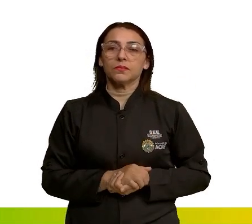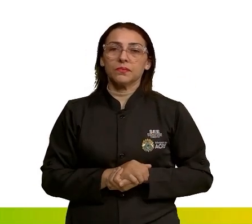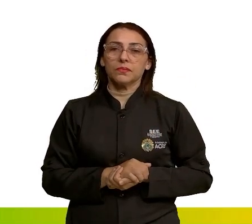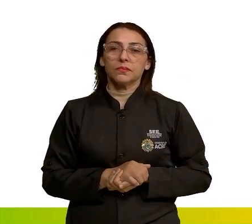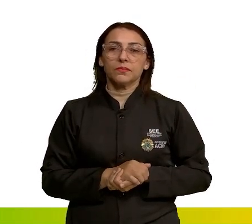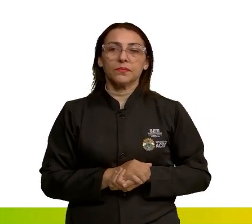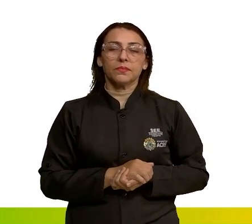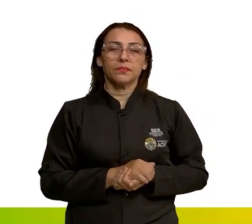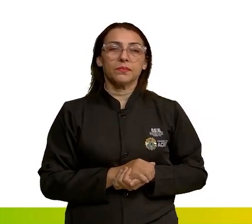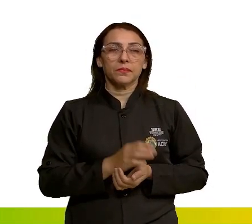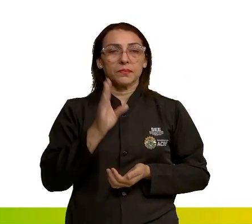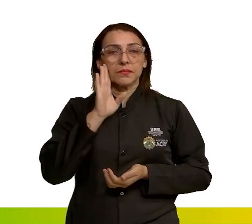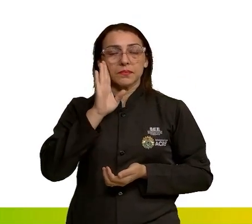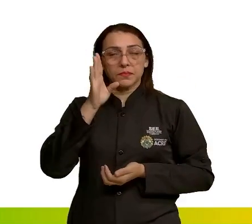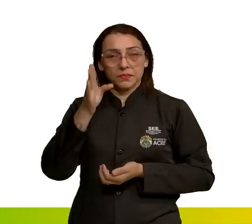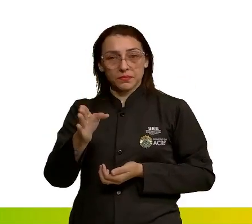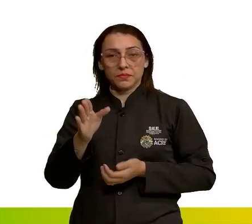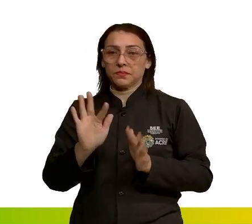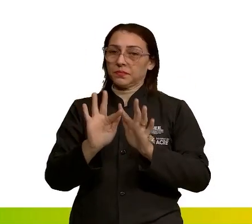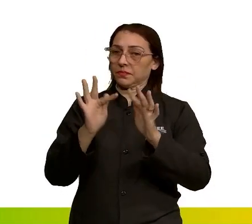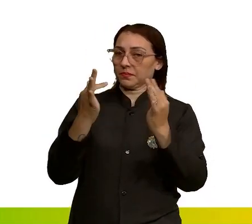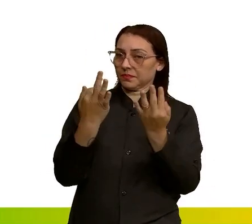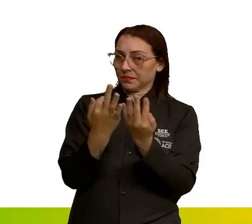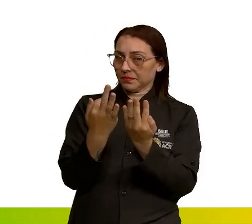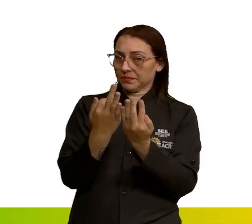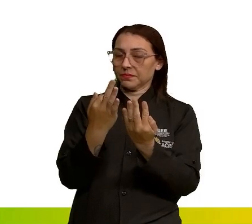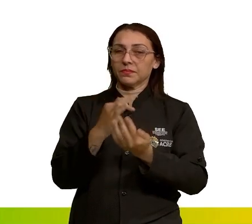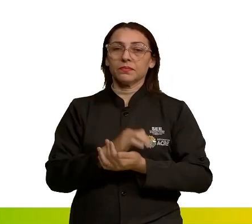social, principalmente com a família.